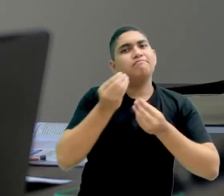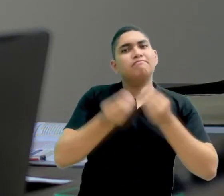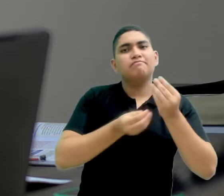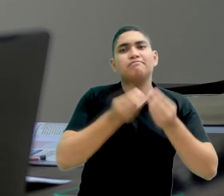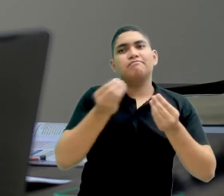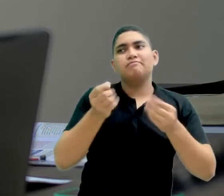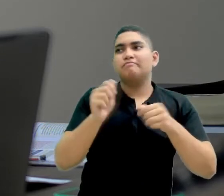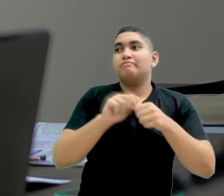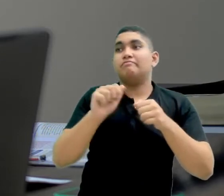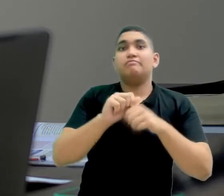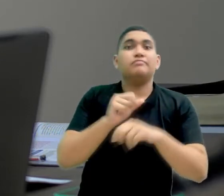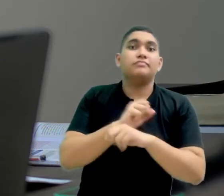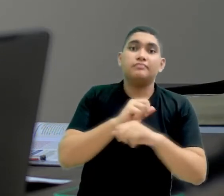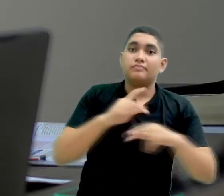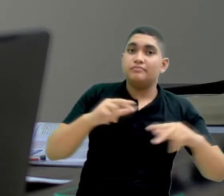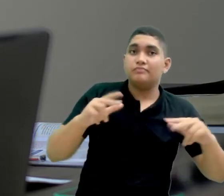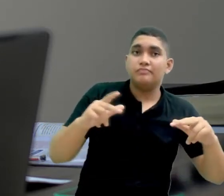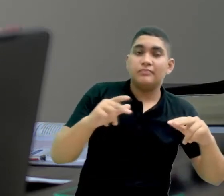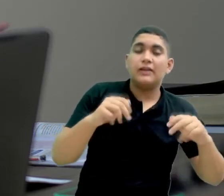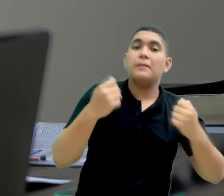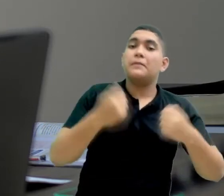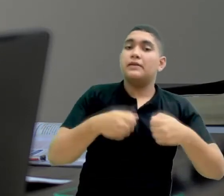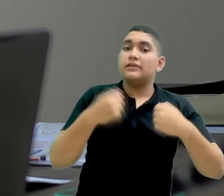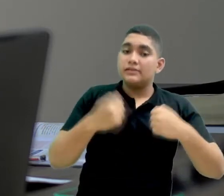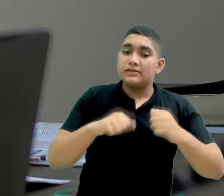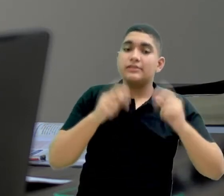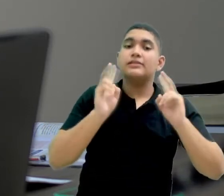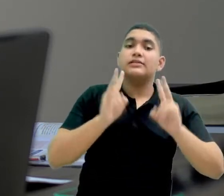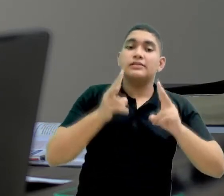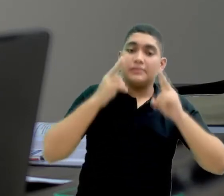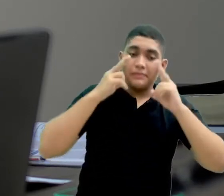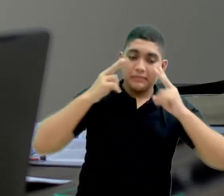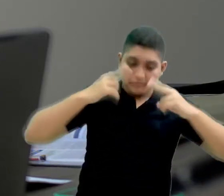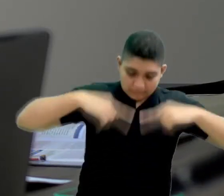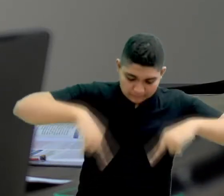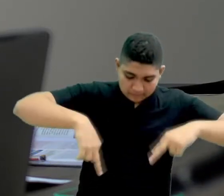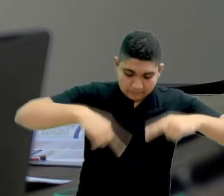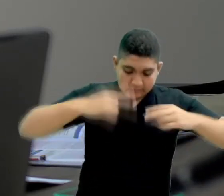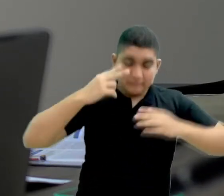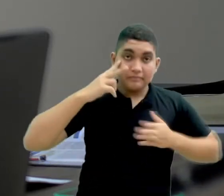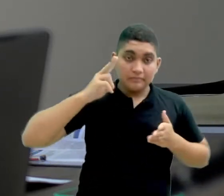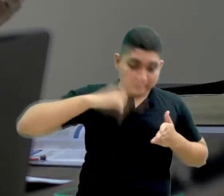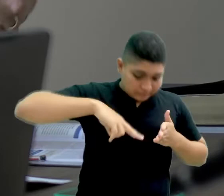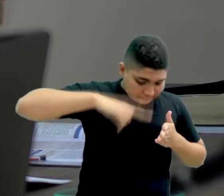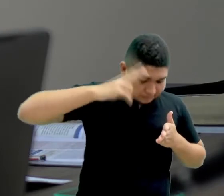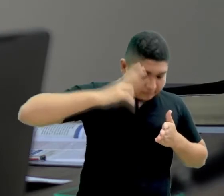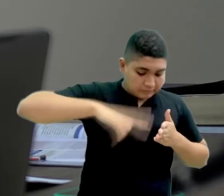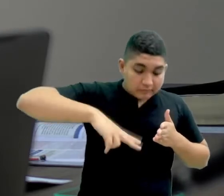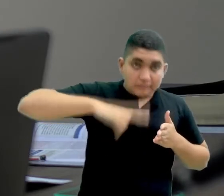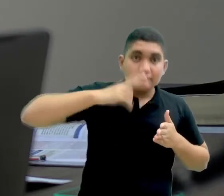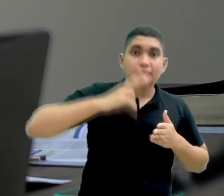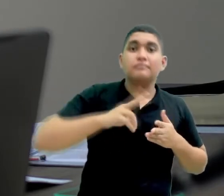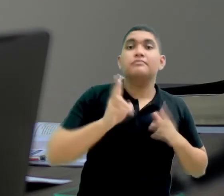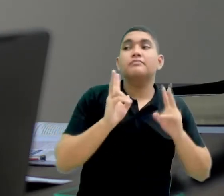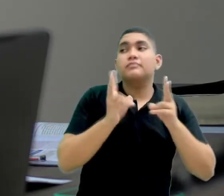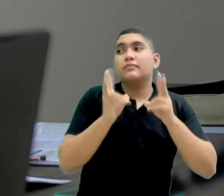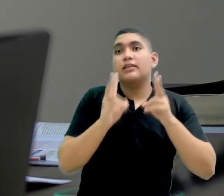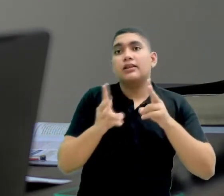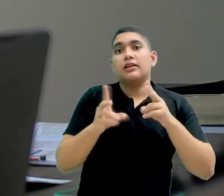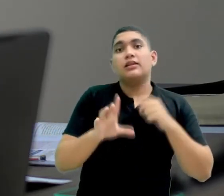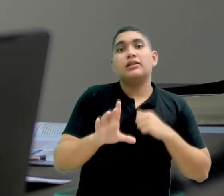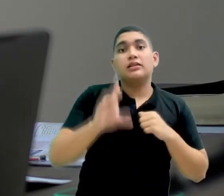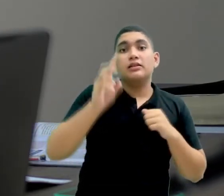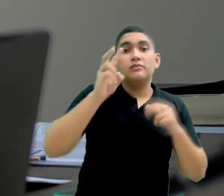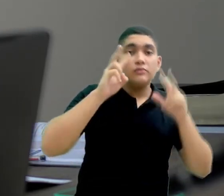essa análise constante. Nós falamos, né, inclusive de Abel, de Caim, dessa questão da oferta. Deus olha primeiro, né,